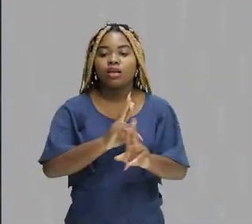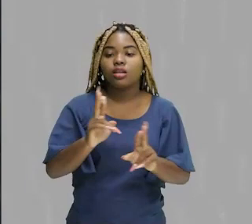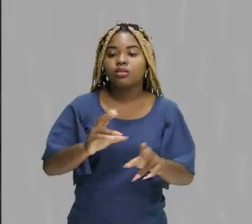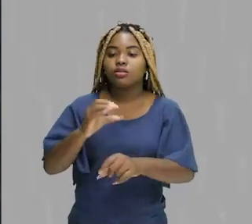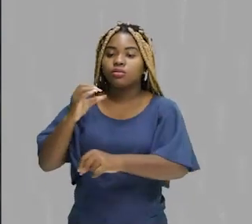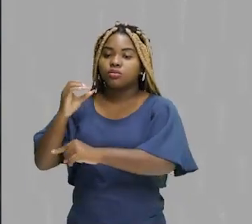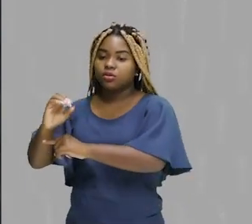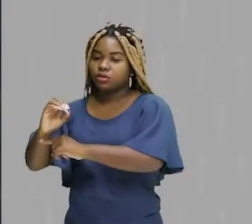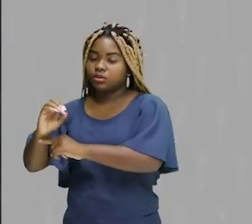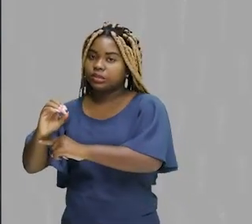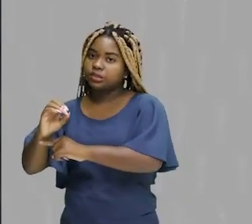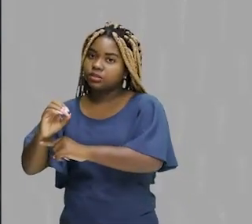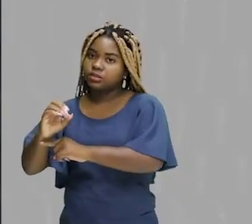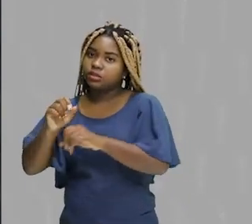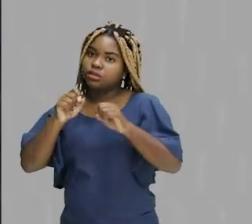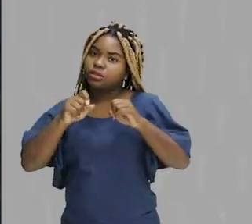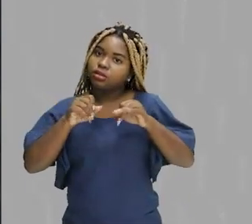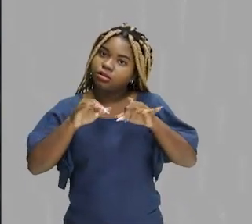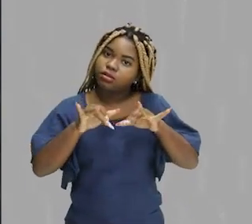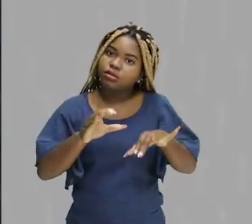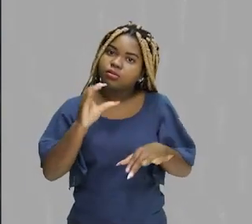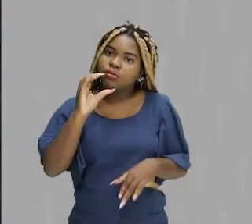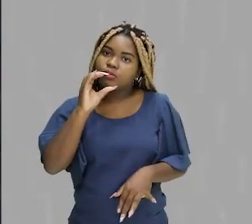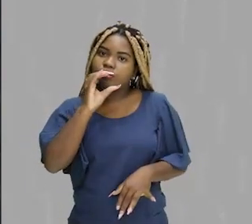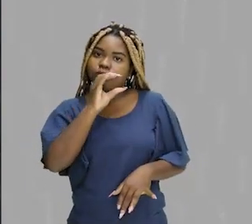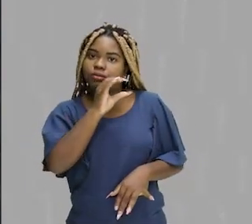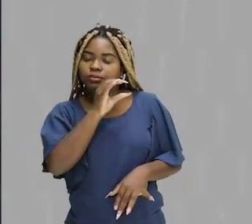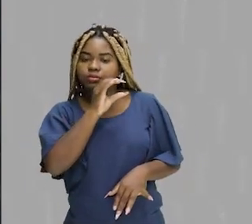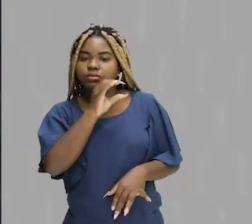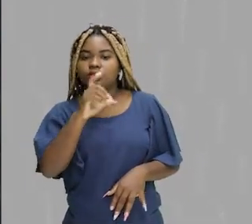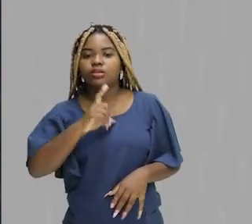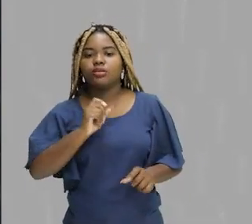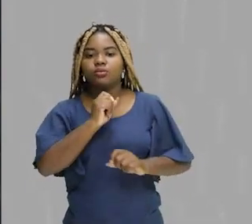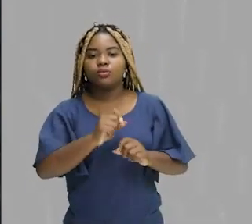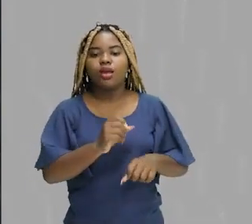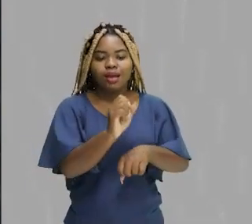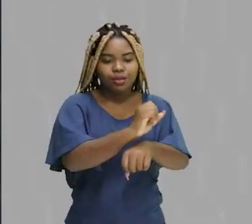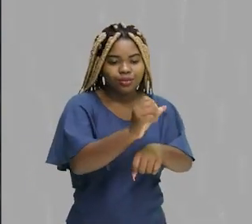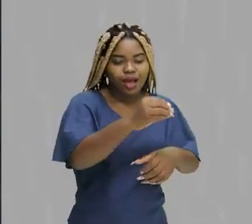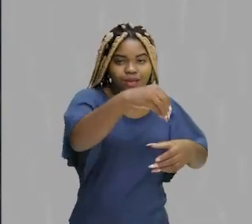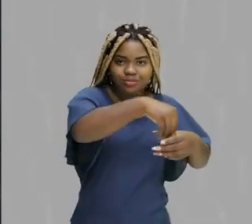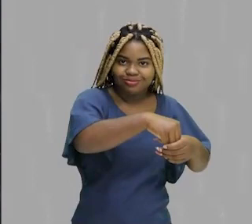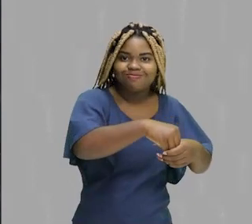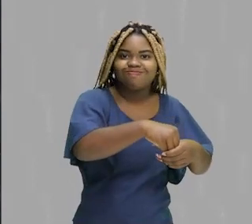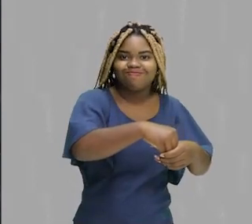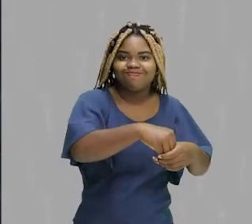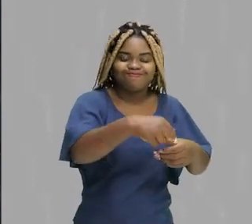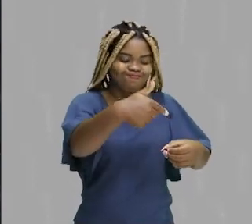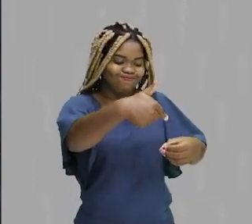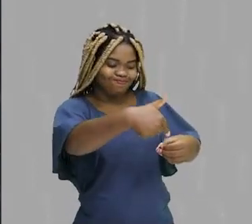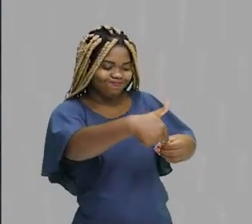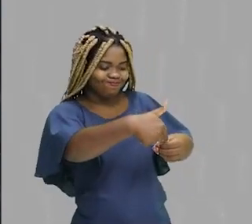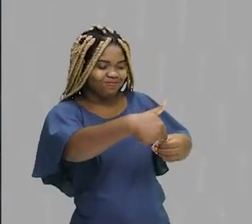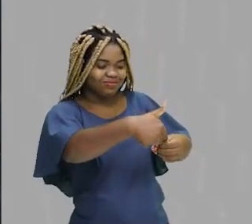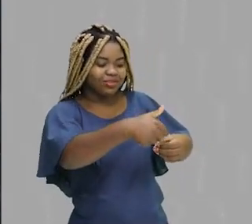ter a liberação de calor. Isso ocorre lá dentro do motor e vai permitir o seu